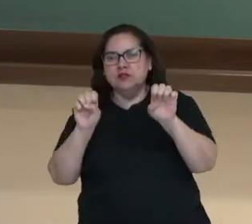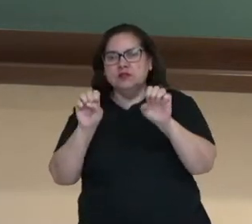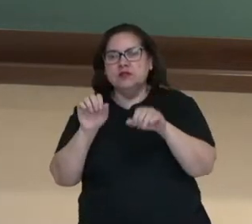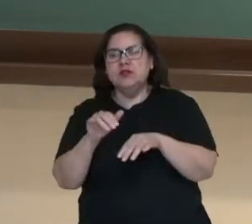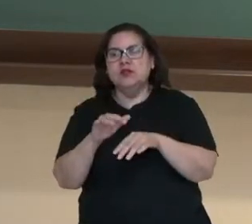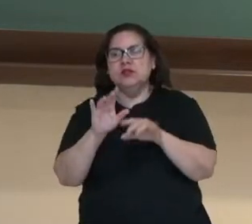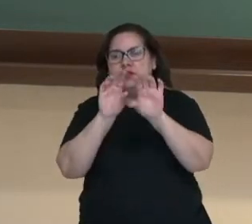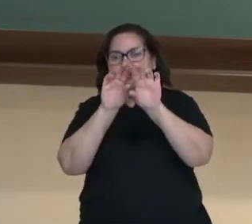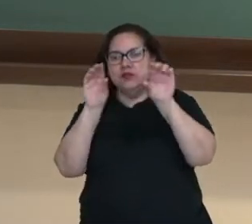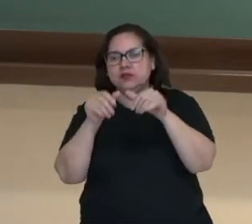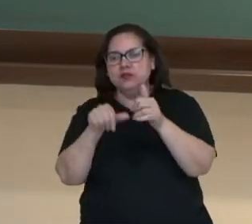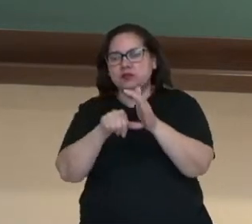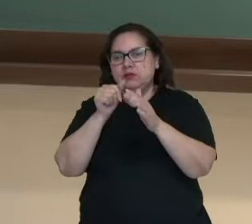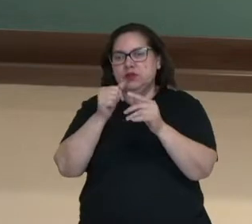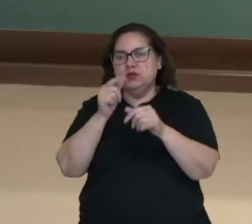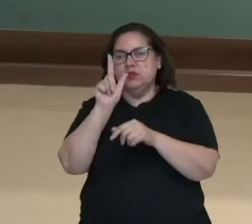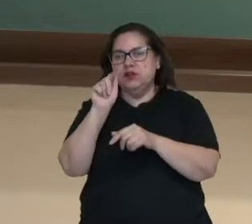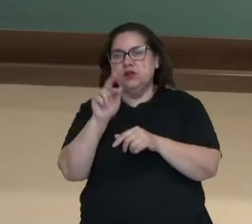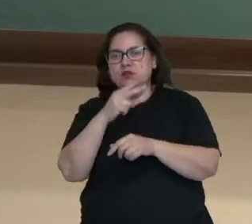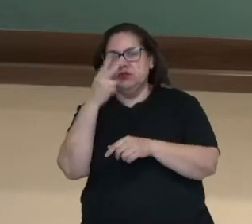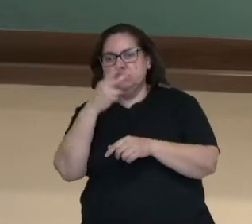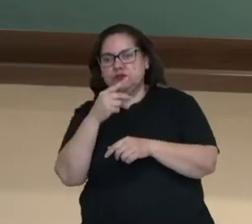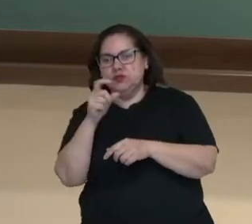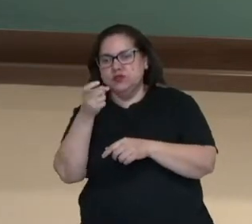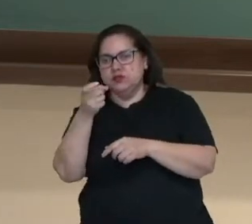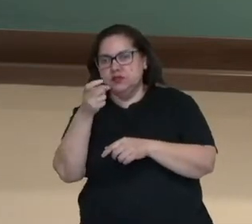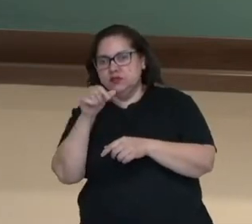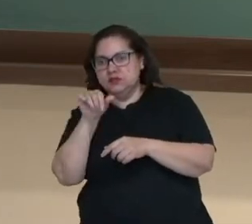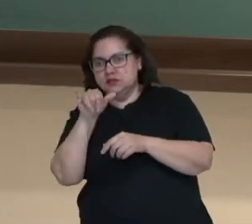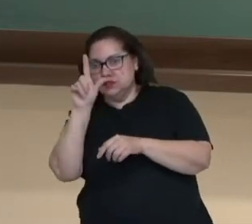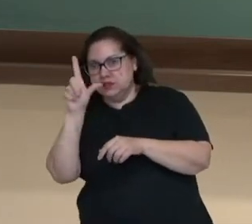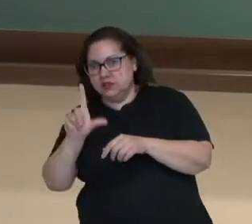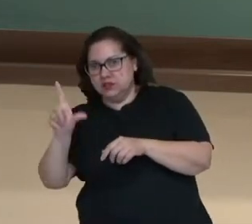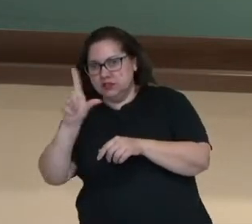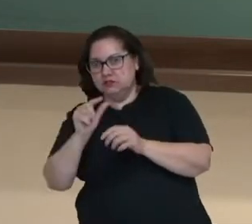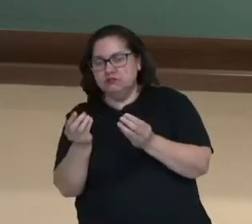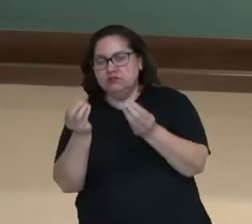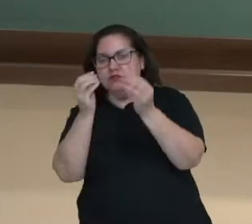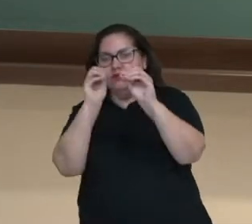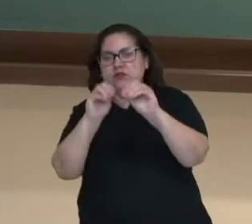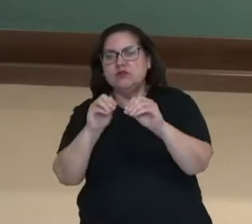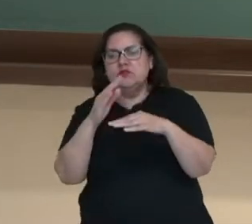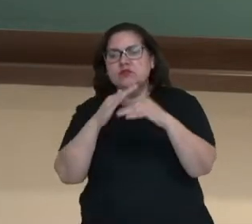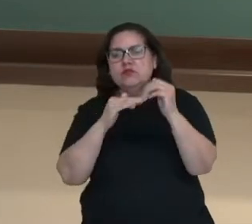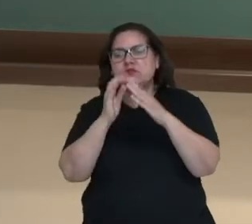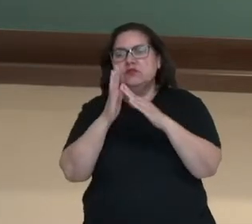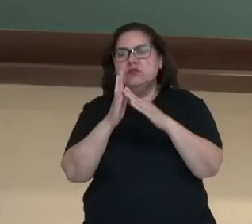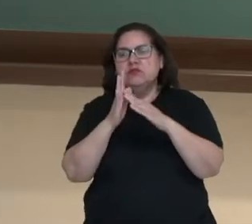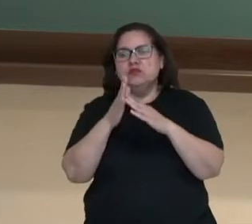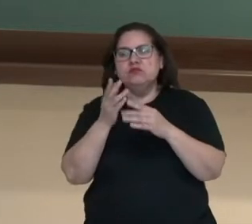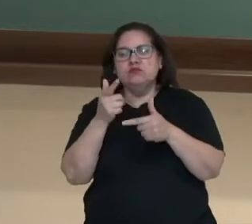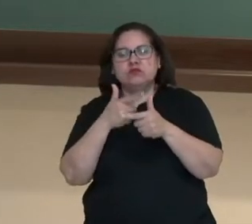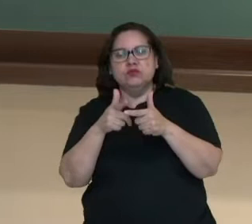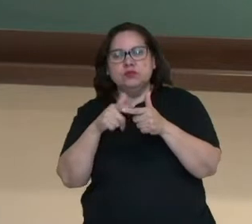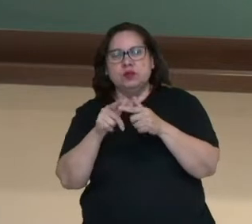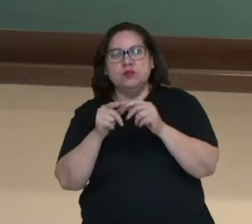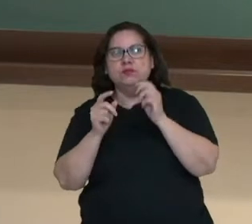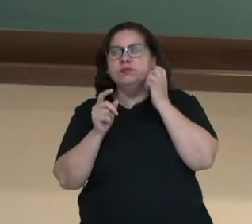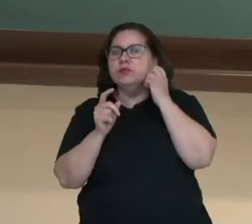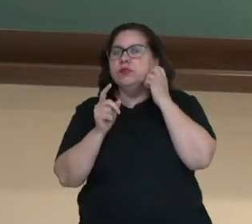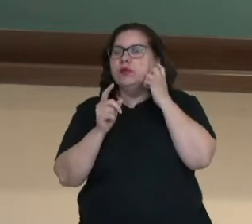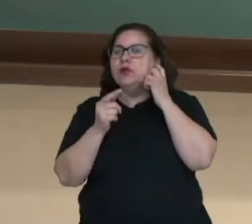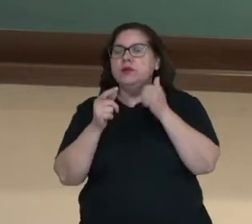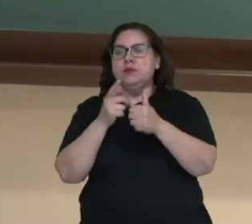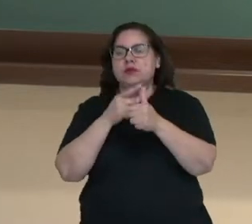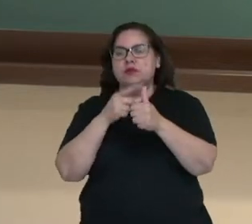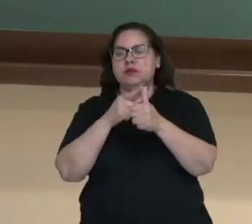equação de primeiro grau com duas incógnitas. E vamos aplicar esse método numa situação problema.